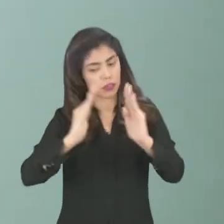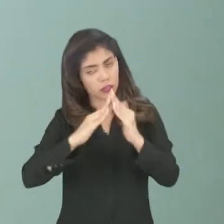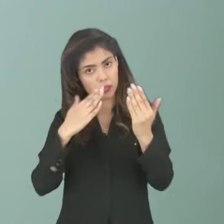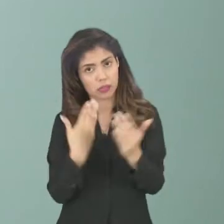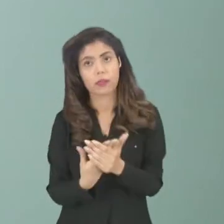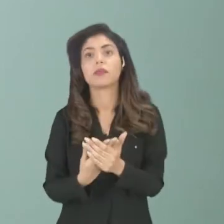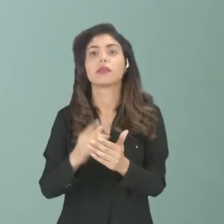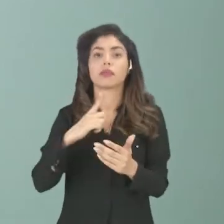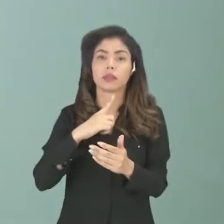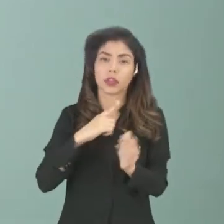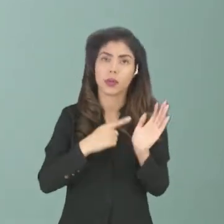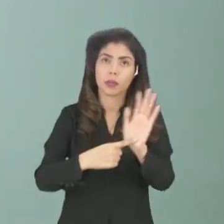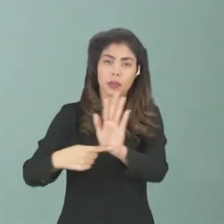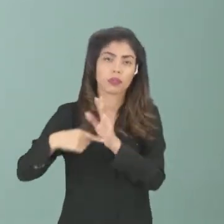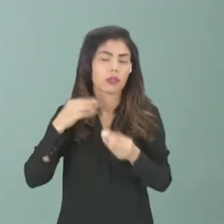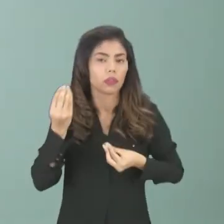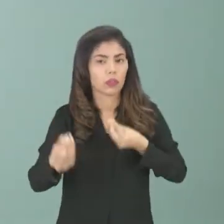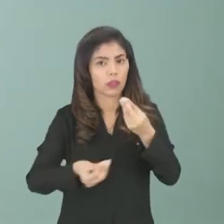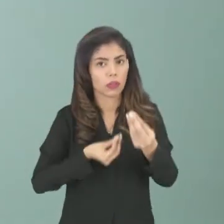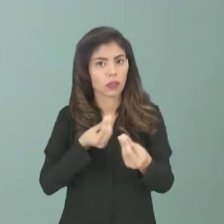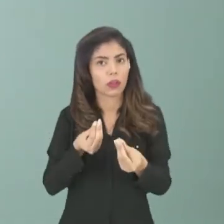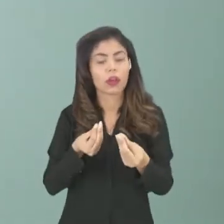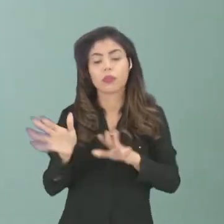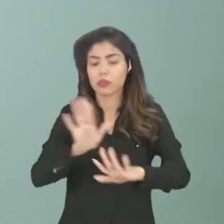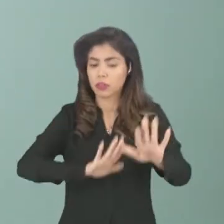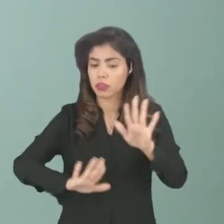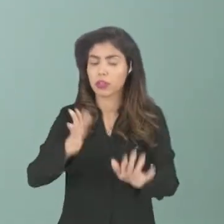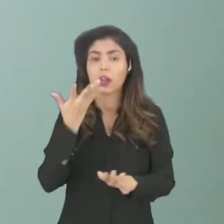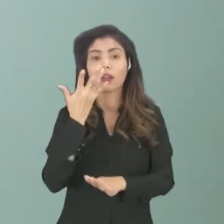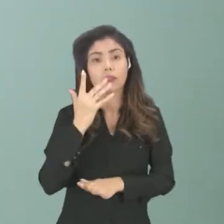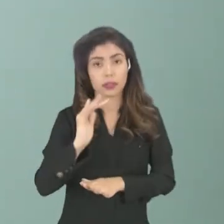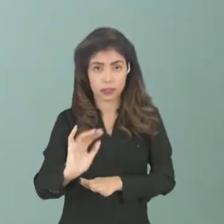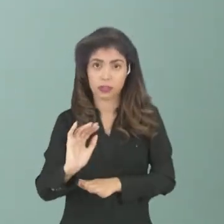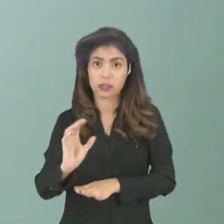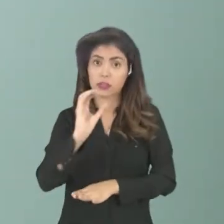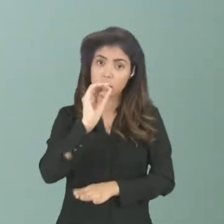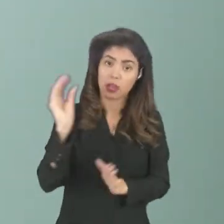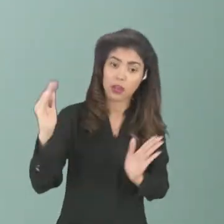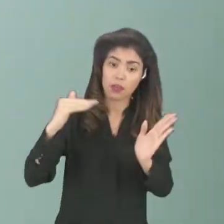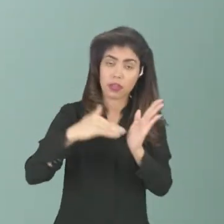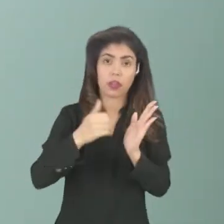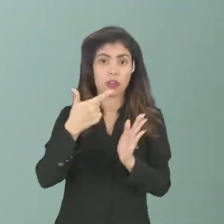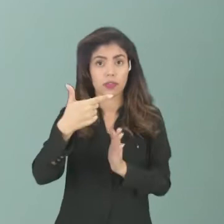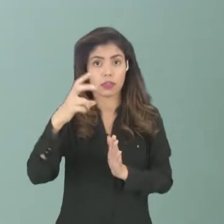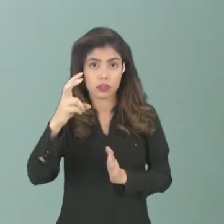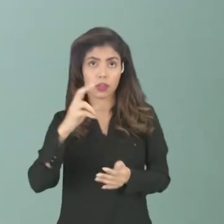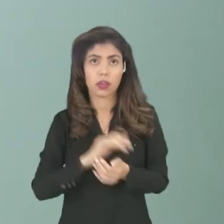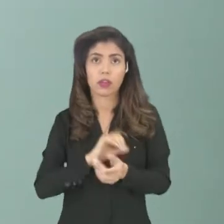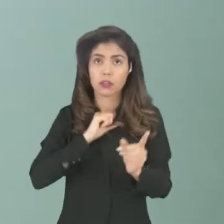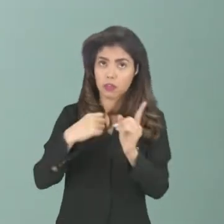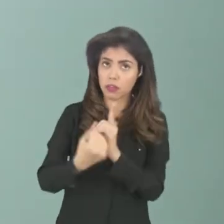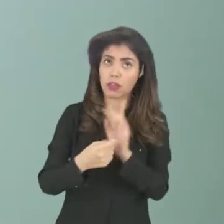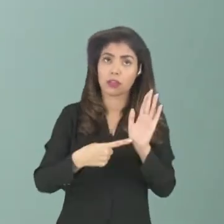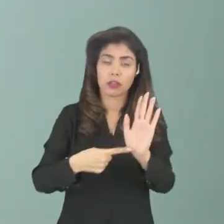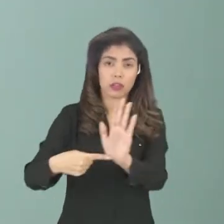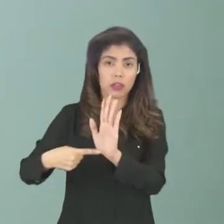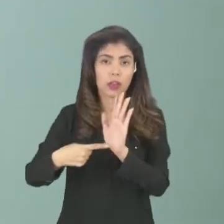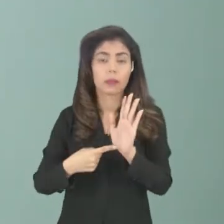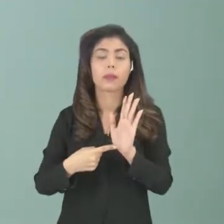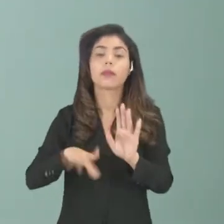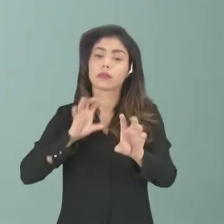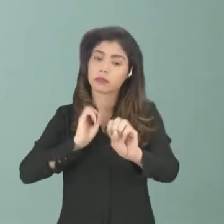obra, o Emílio, ele mostra como educar uma criança do 0 aos 25 anos. Então, uma vez a sociedade instituída, é